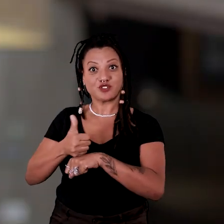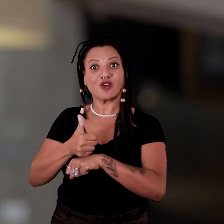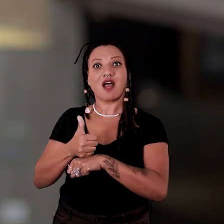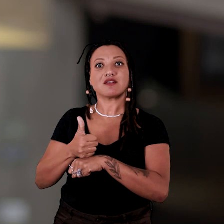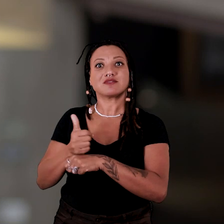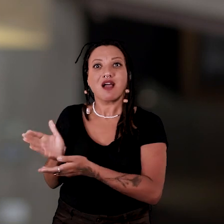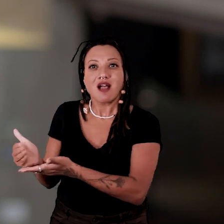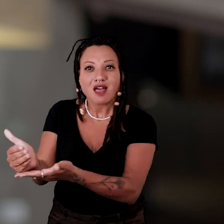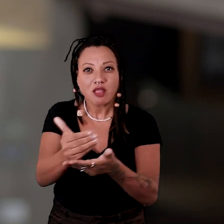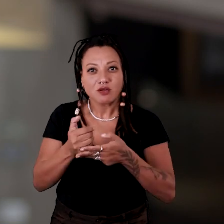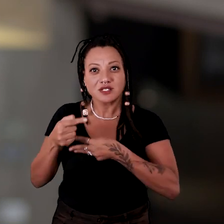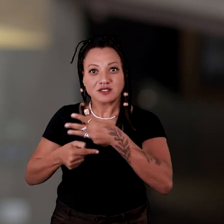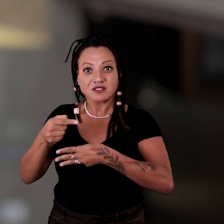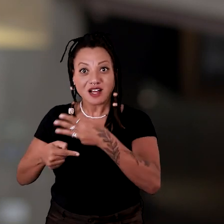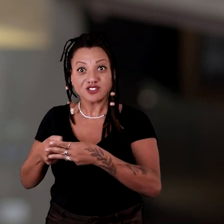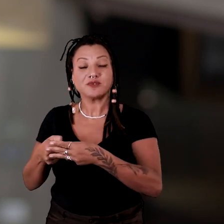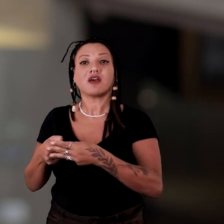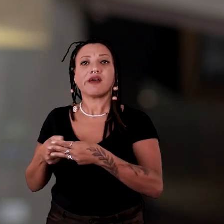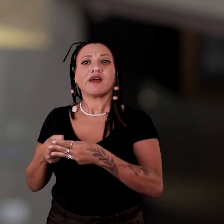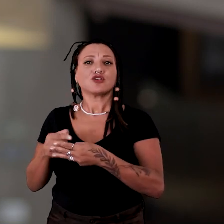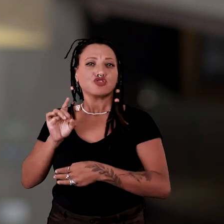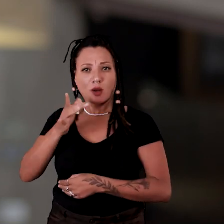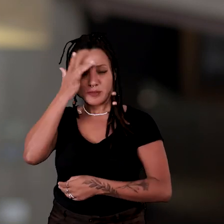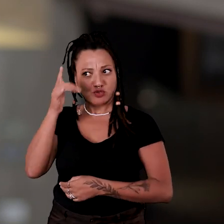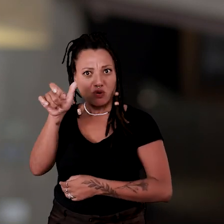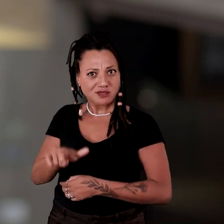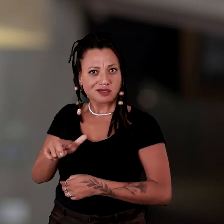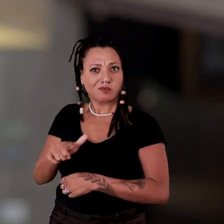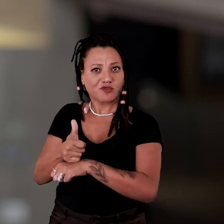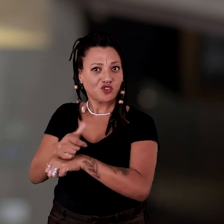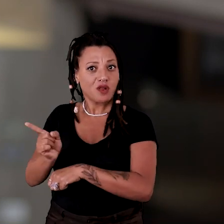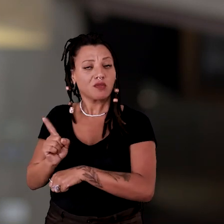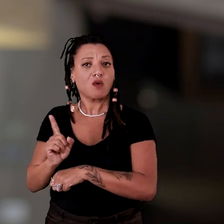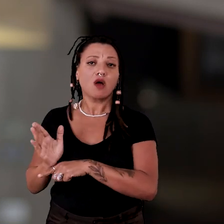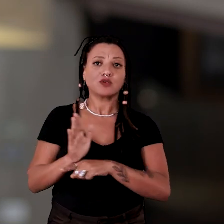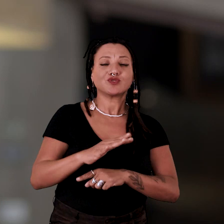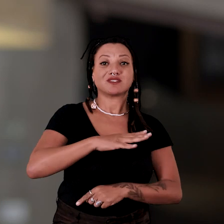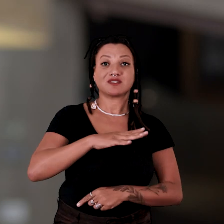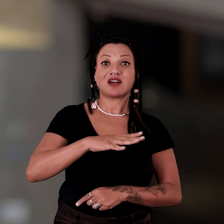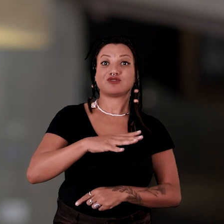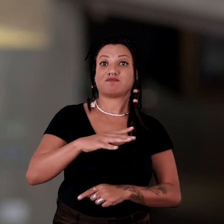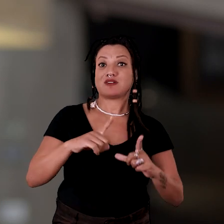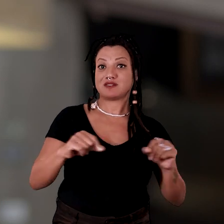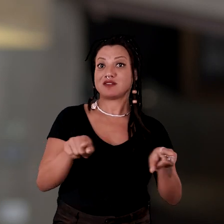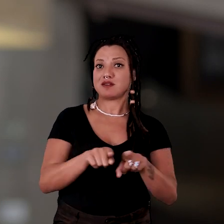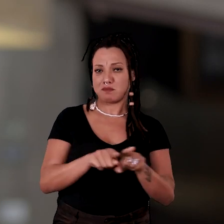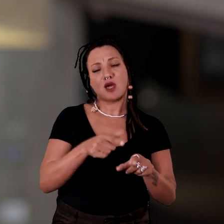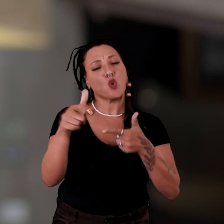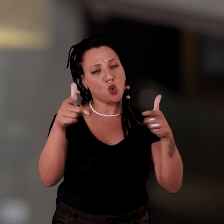catadores trabalham, tendo como entendimento que essa expertise que esses catadores têm e